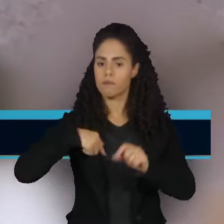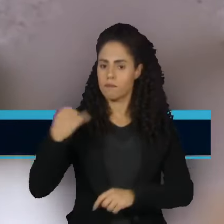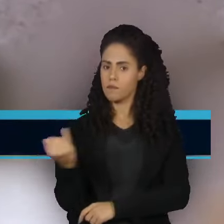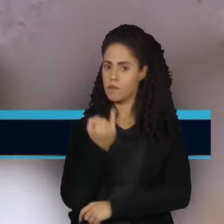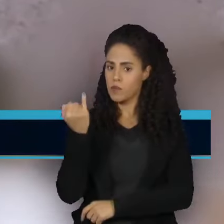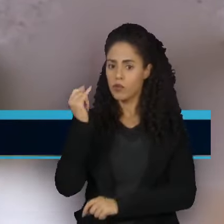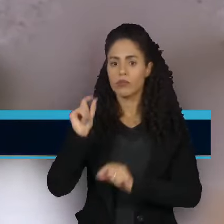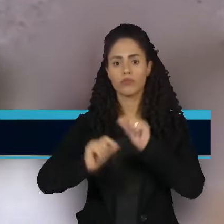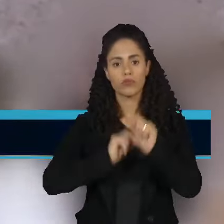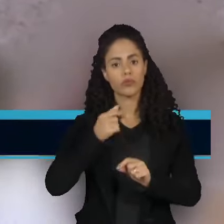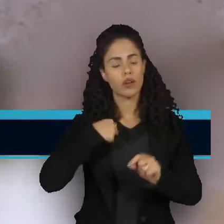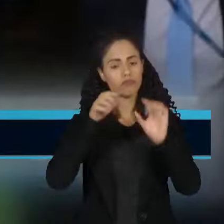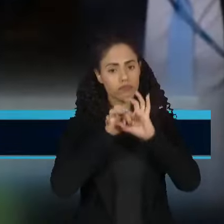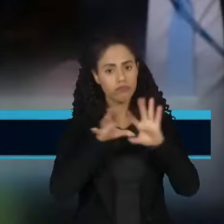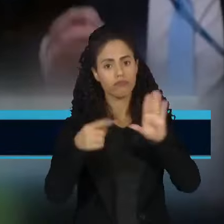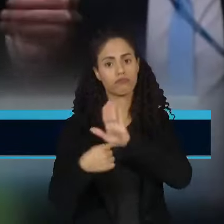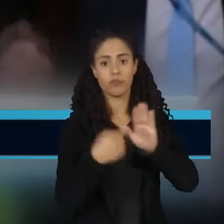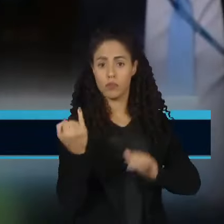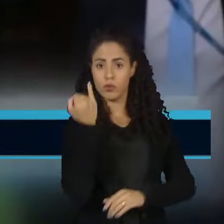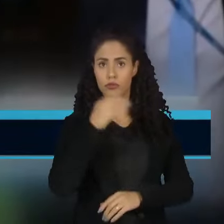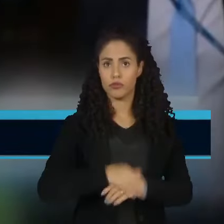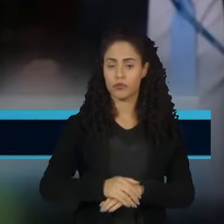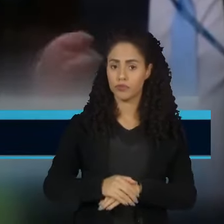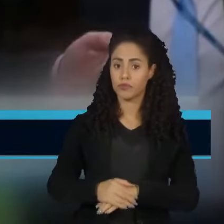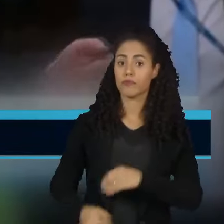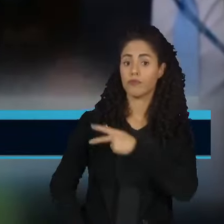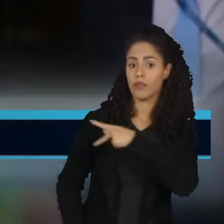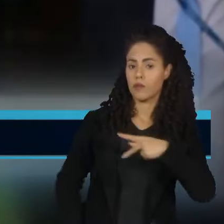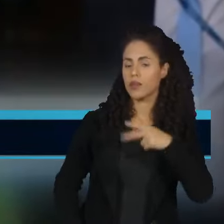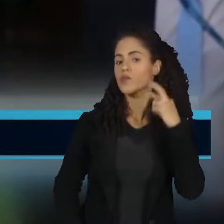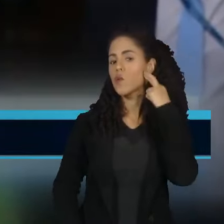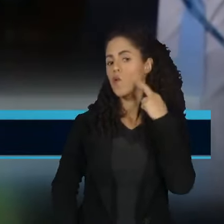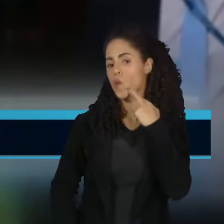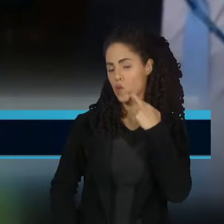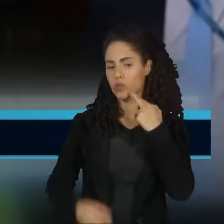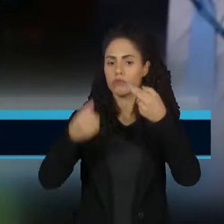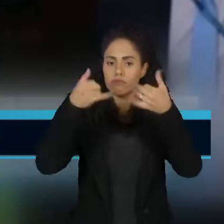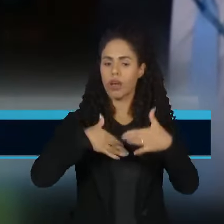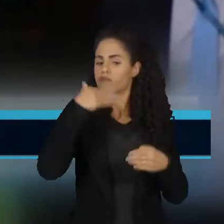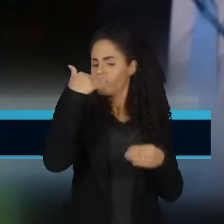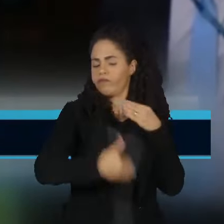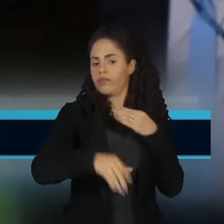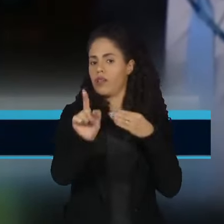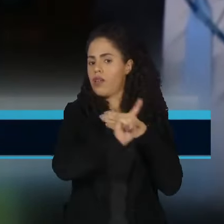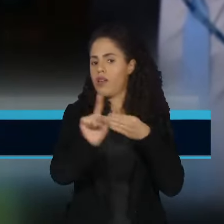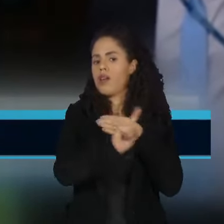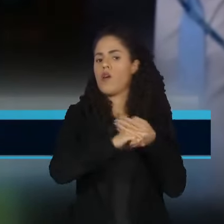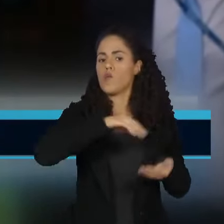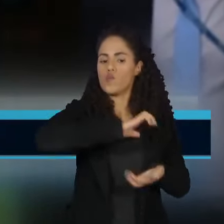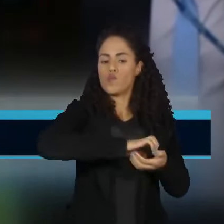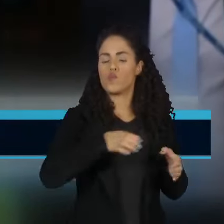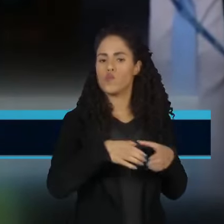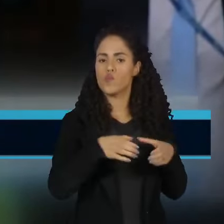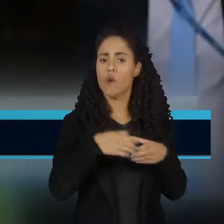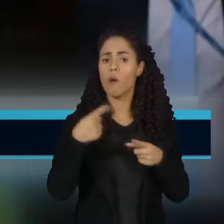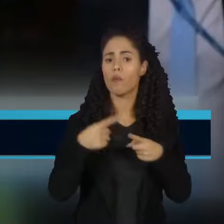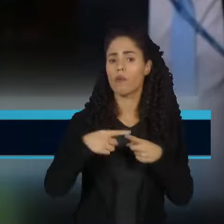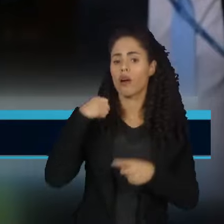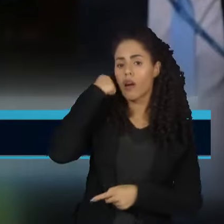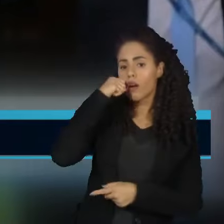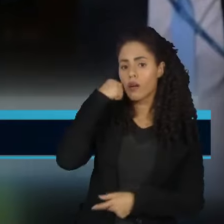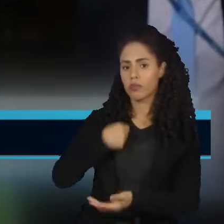importante destacar esse ponto. O presidente do Congresso, Rodrigo Pacheco, discordou da decisão do STF. Para o senador,